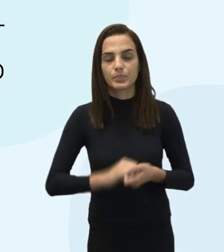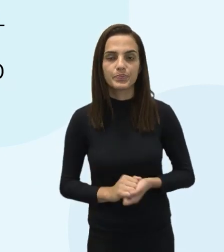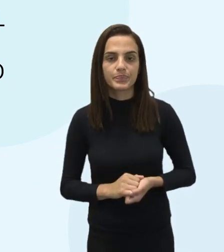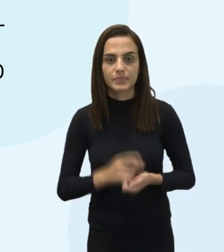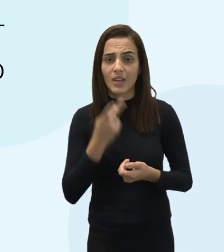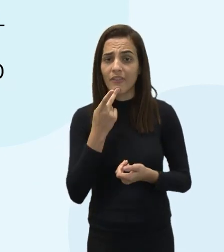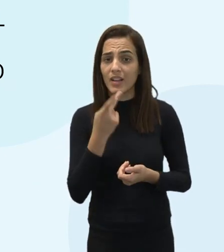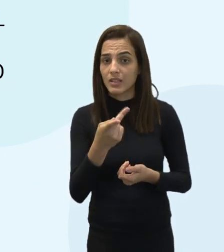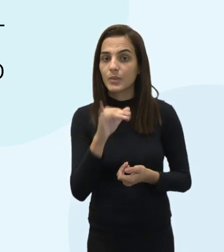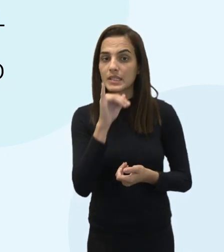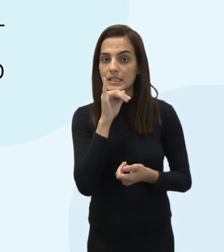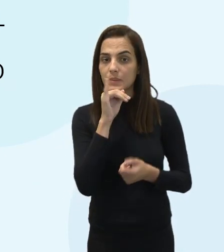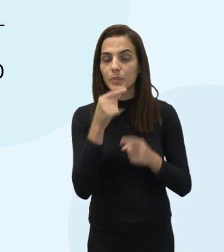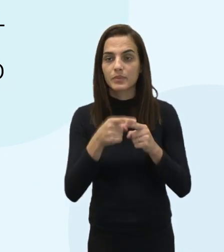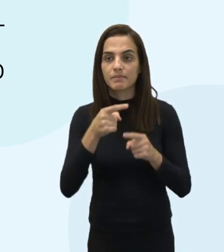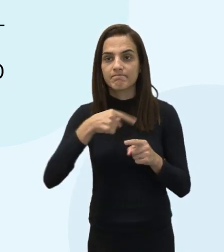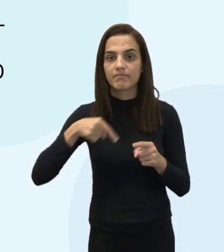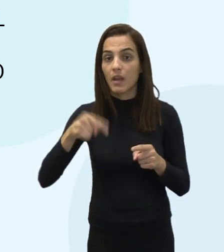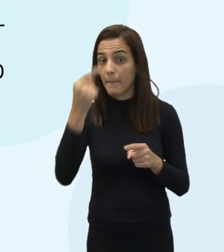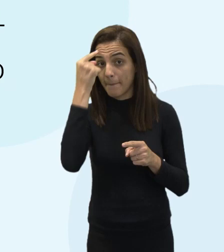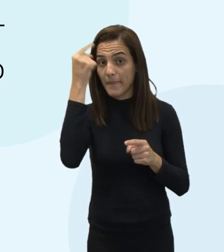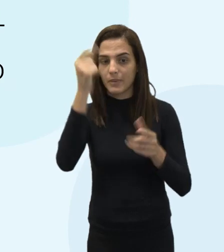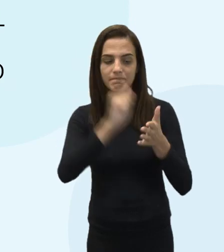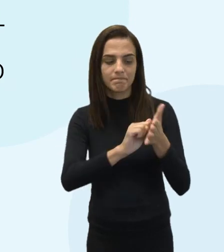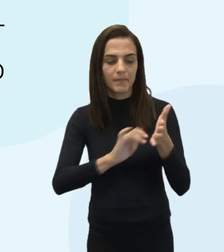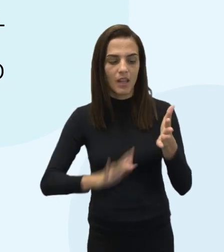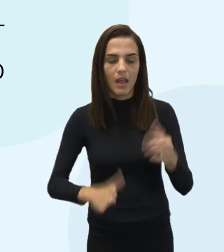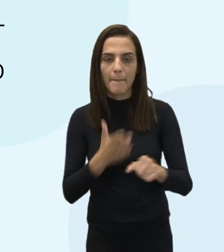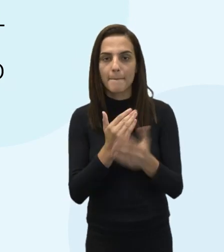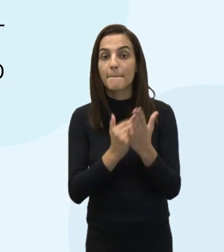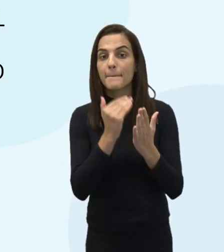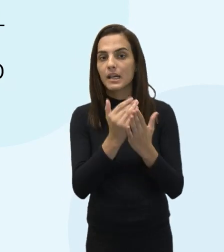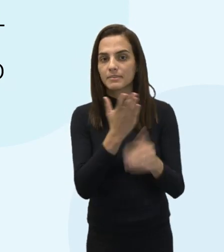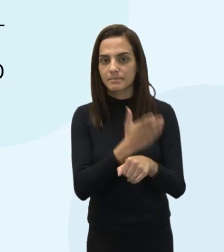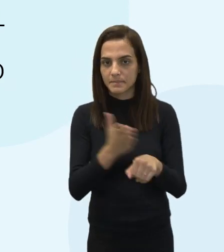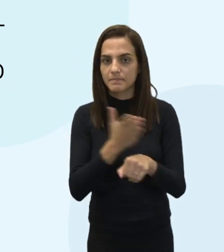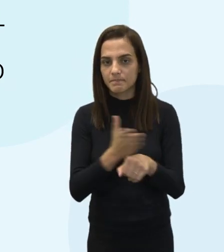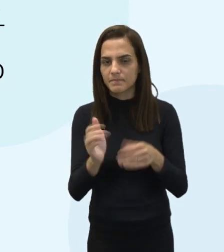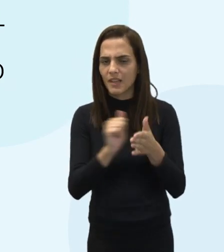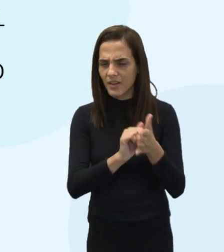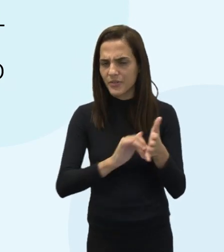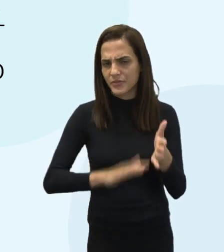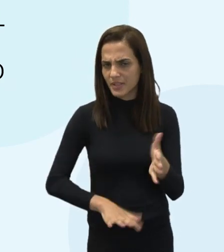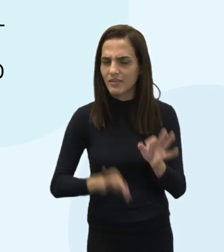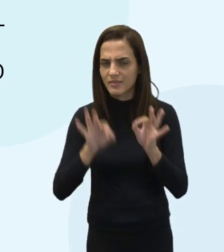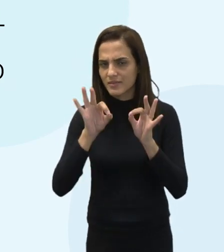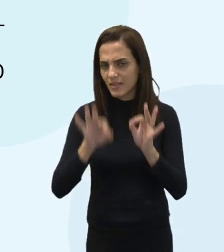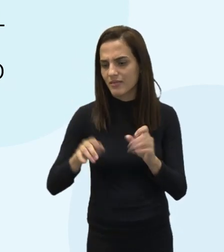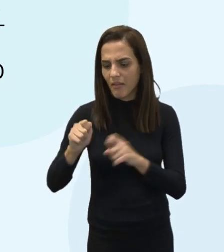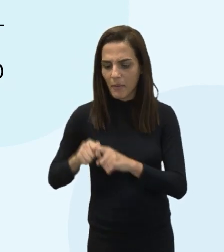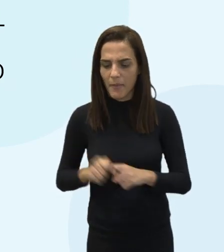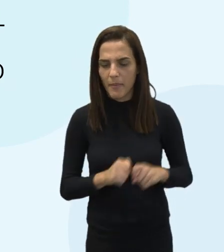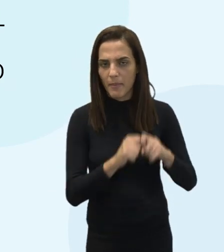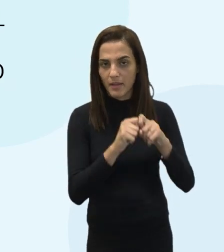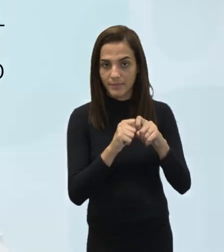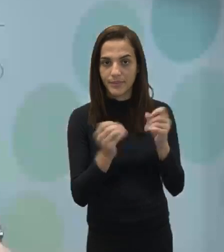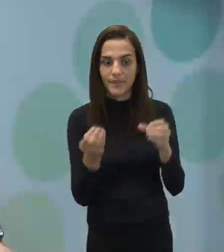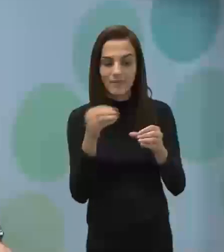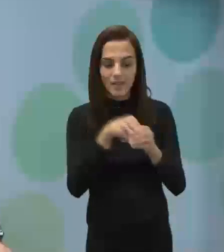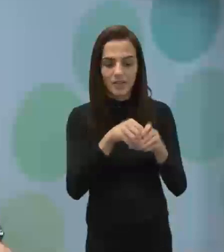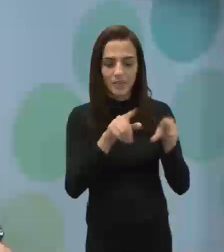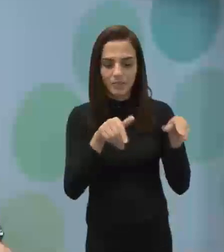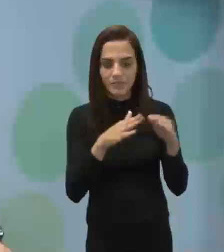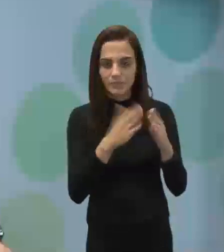um exemplo porque nós pensamos em trazer uma atividade mais prática para vocês, atividades mesmo, que dá para ser feita dentro da sala de aula como